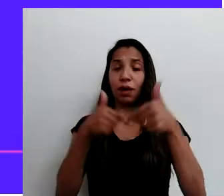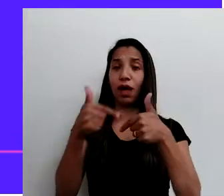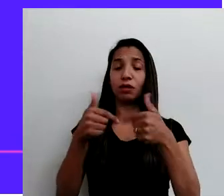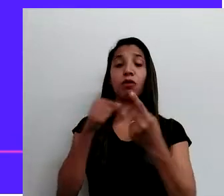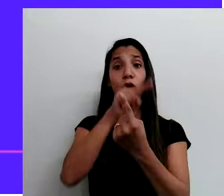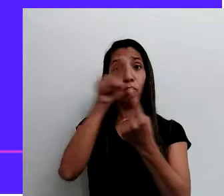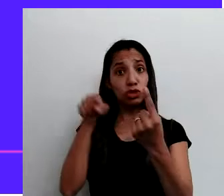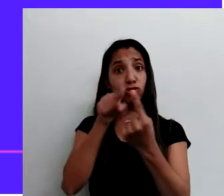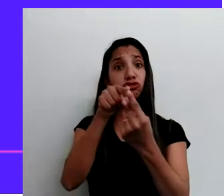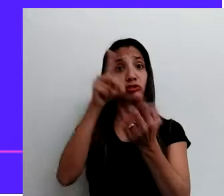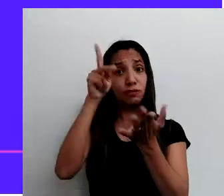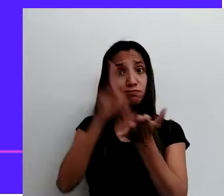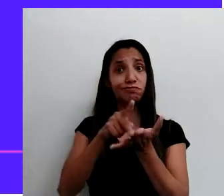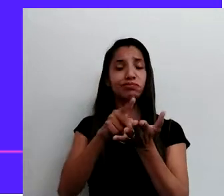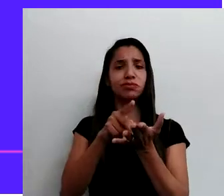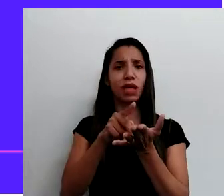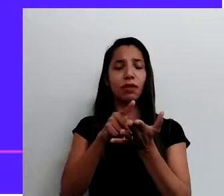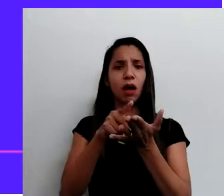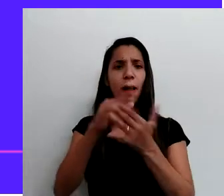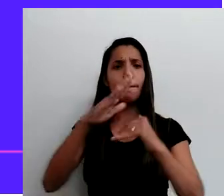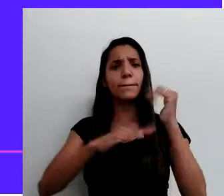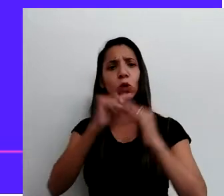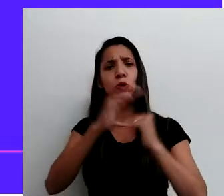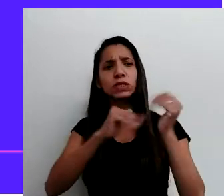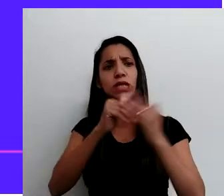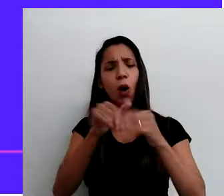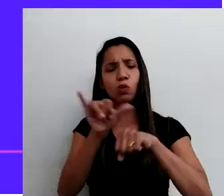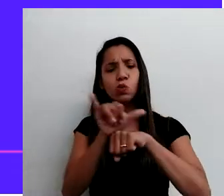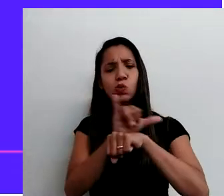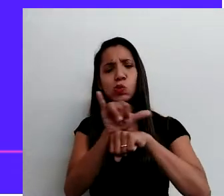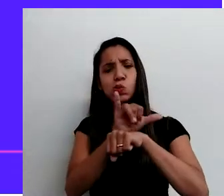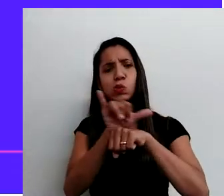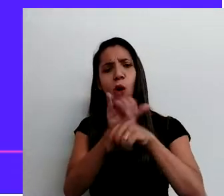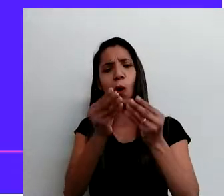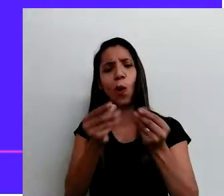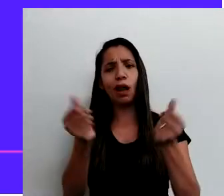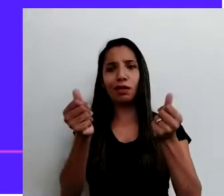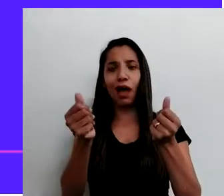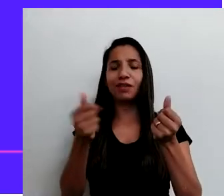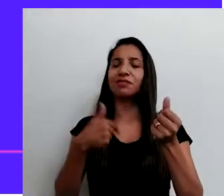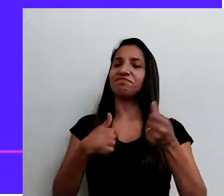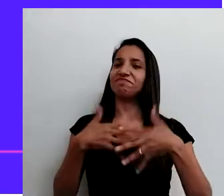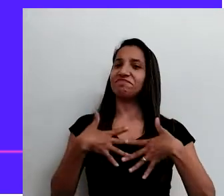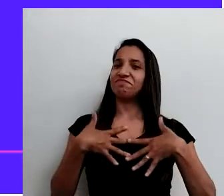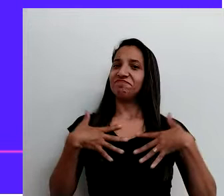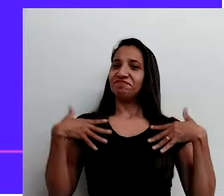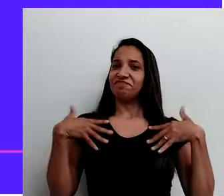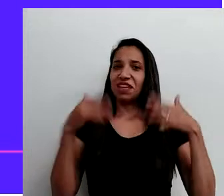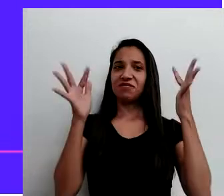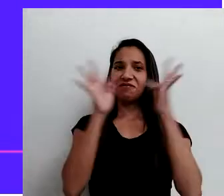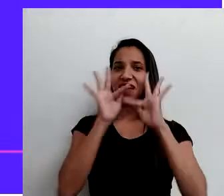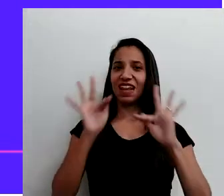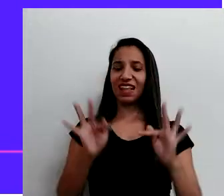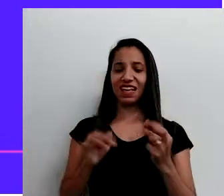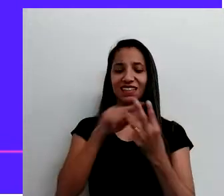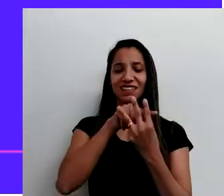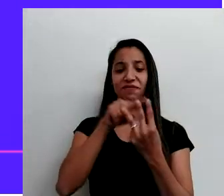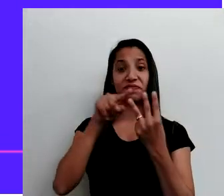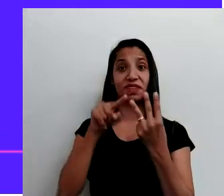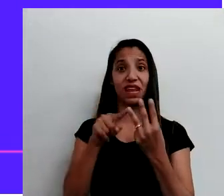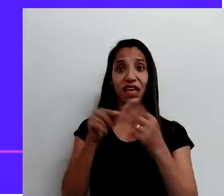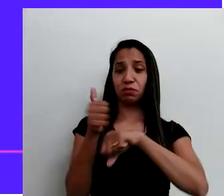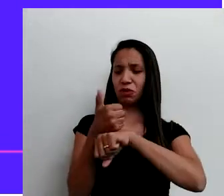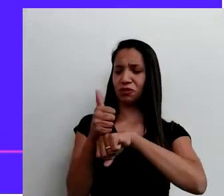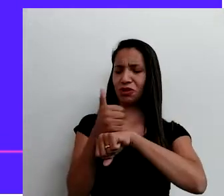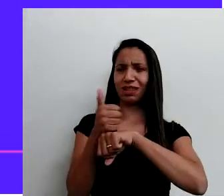gente produz. É uma honra estar aqui nessa mesa hoje com as três profissionais incríveis, Adriana, Flávia